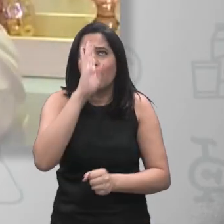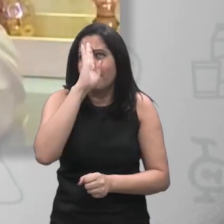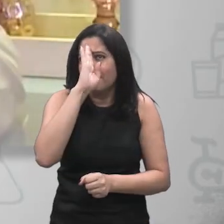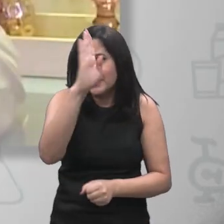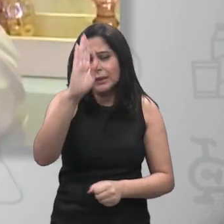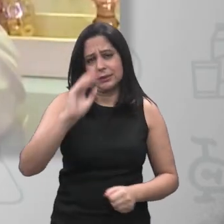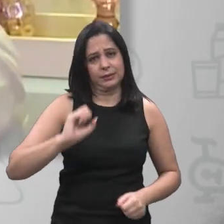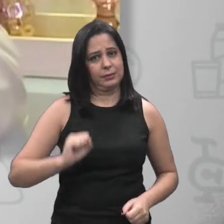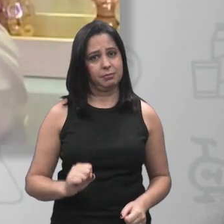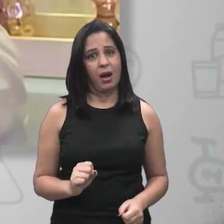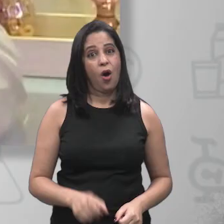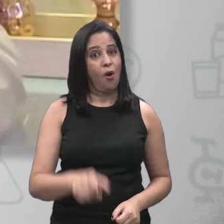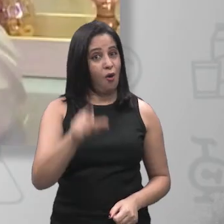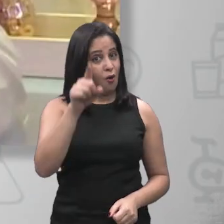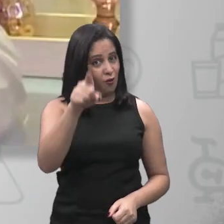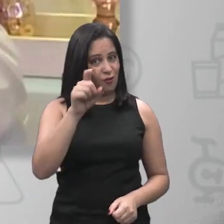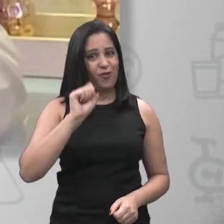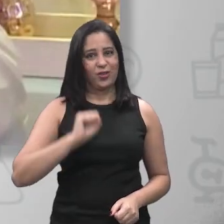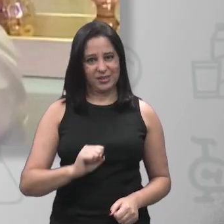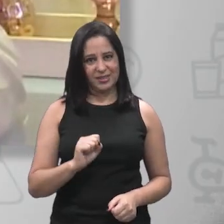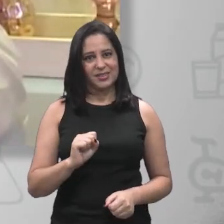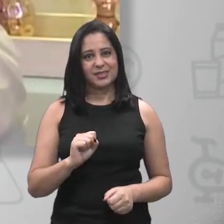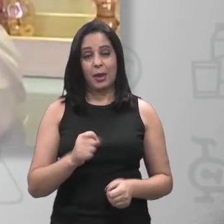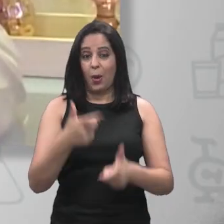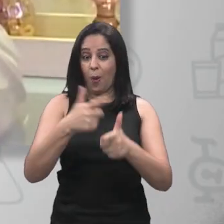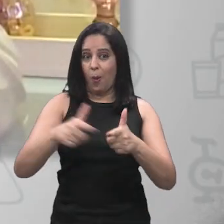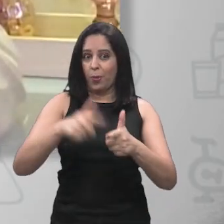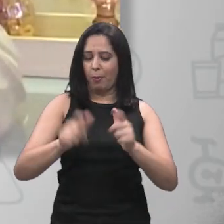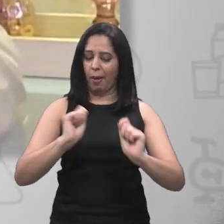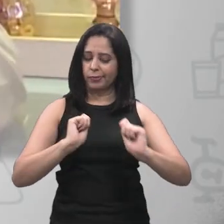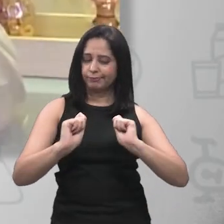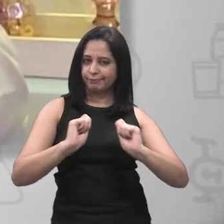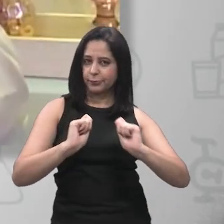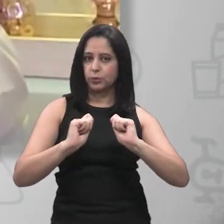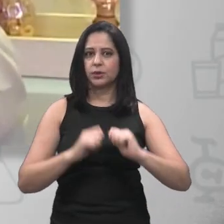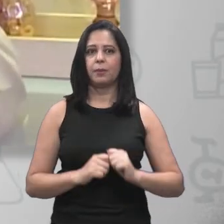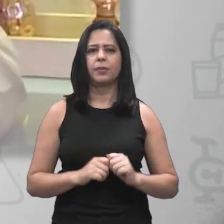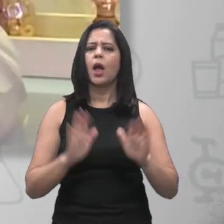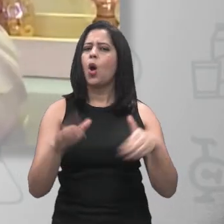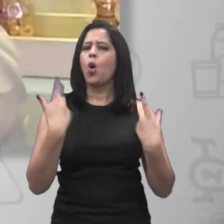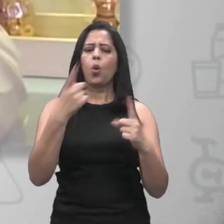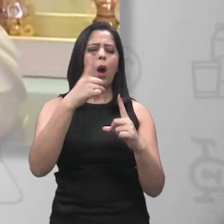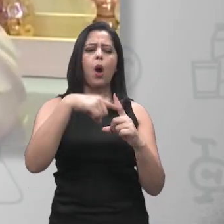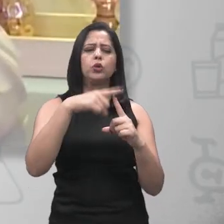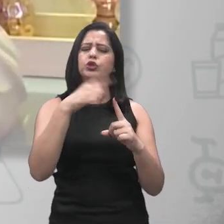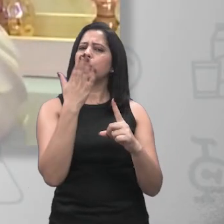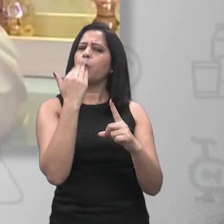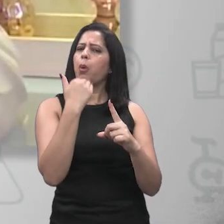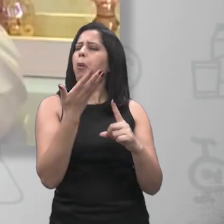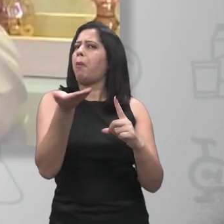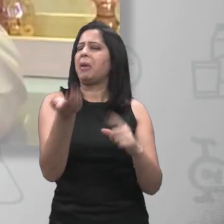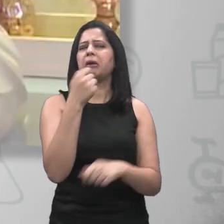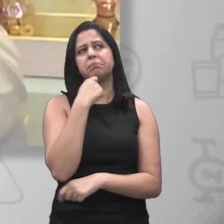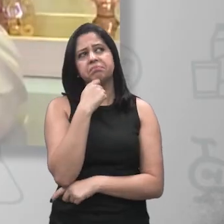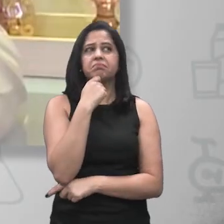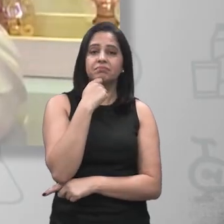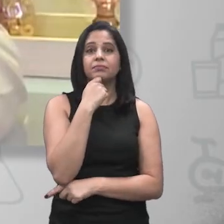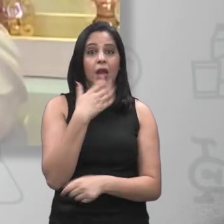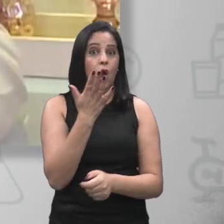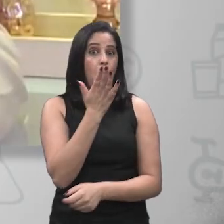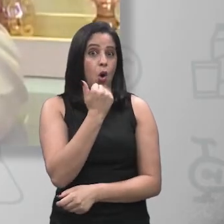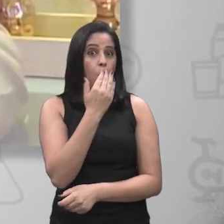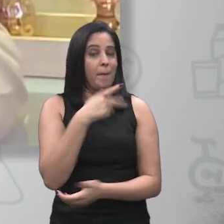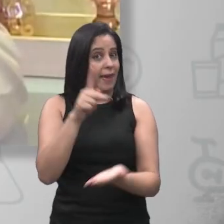é a chave para você regularizar esse problema. E qual tipo da alimentação que você deve consumir?